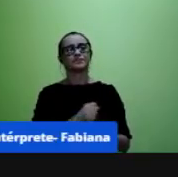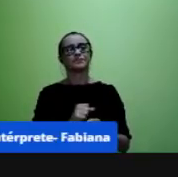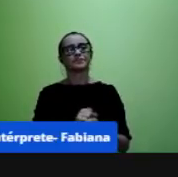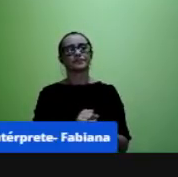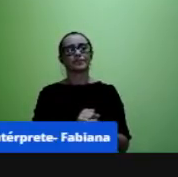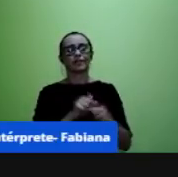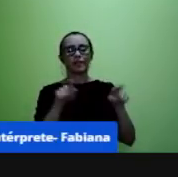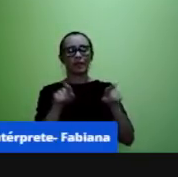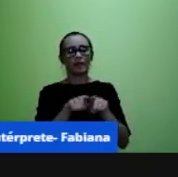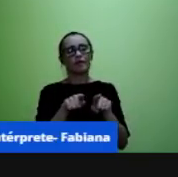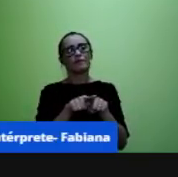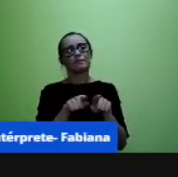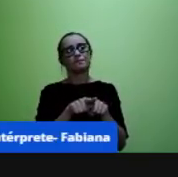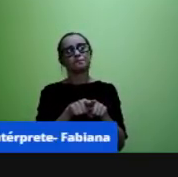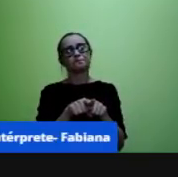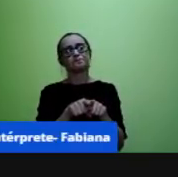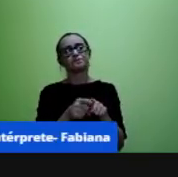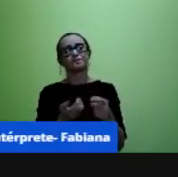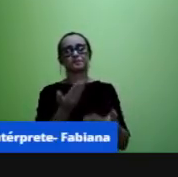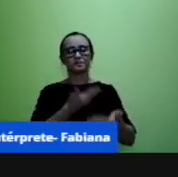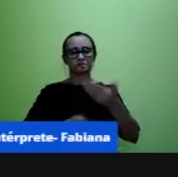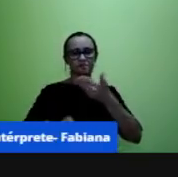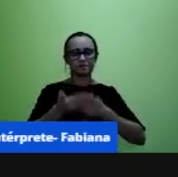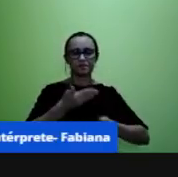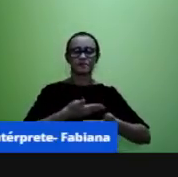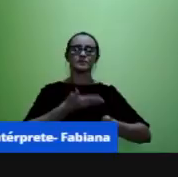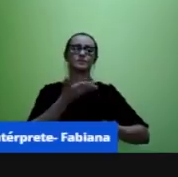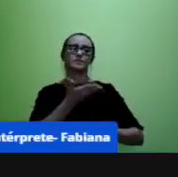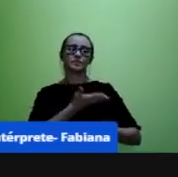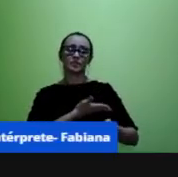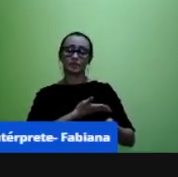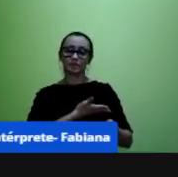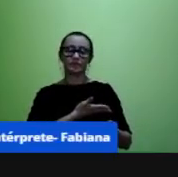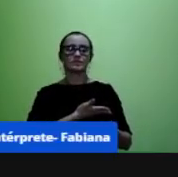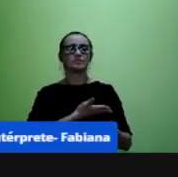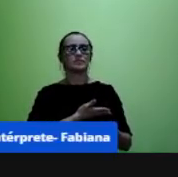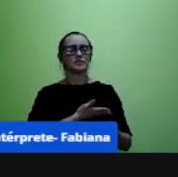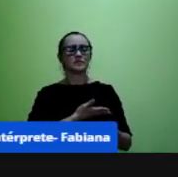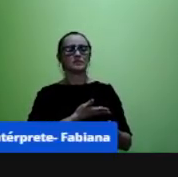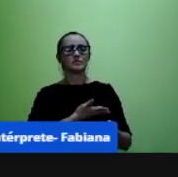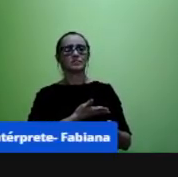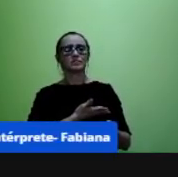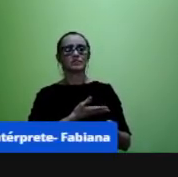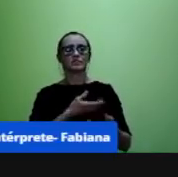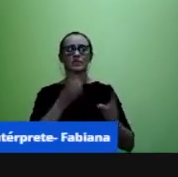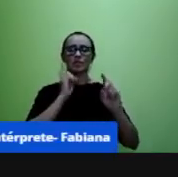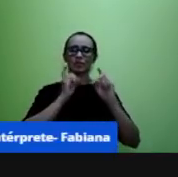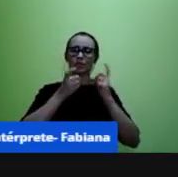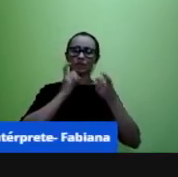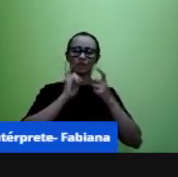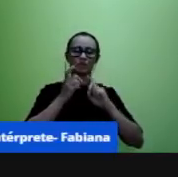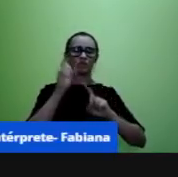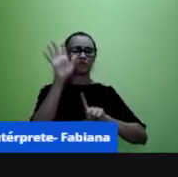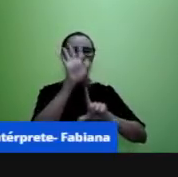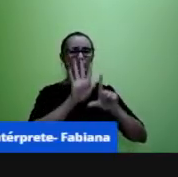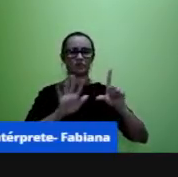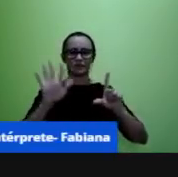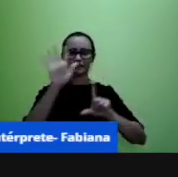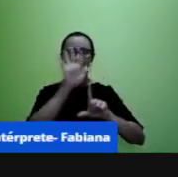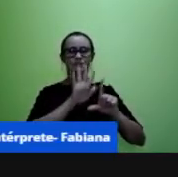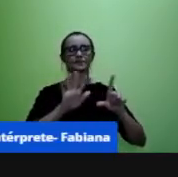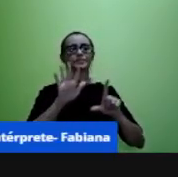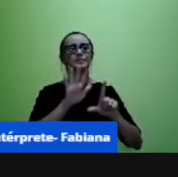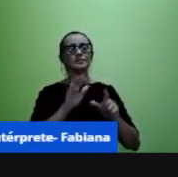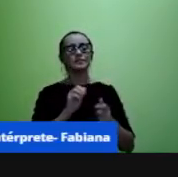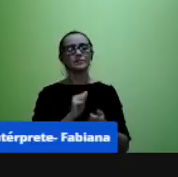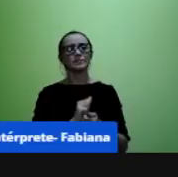da sala de aula online, né, se ele interagiu em alguma reunião de alguma plataforma. O filho conseguiu realizar as